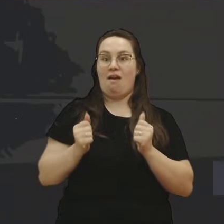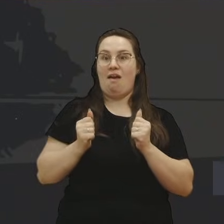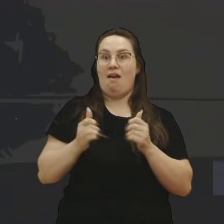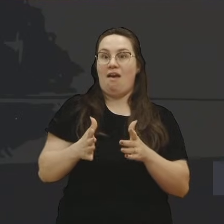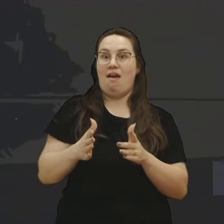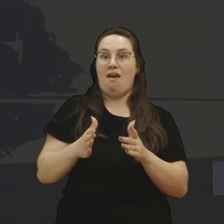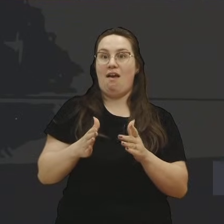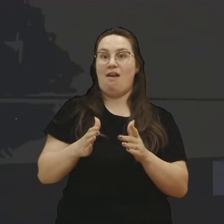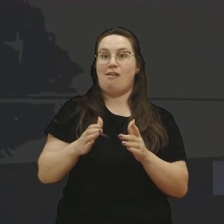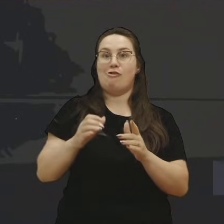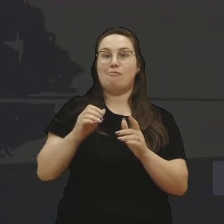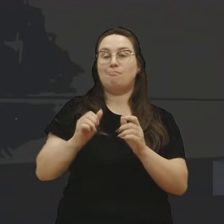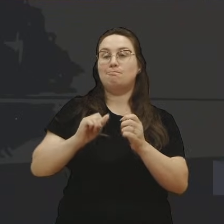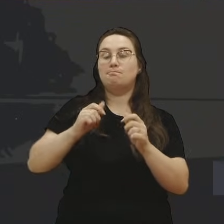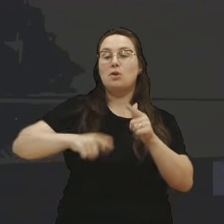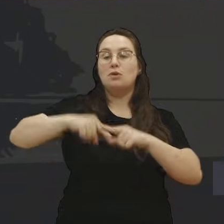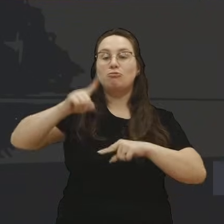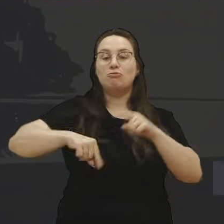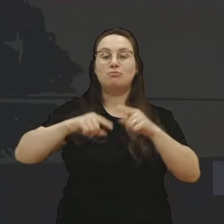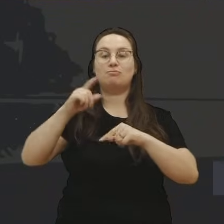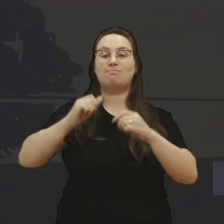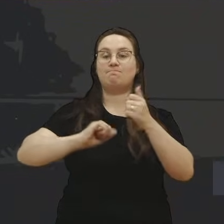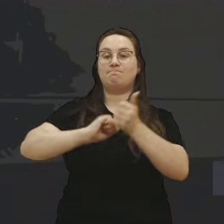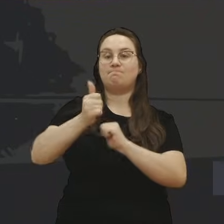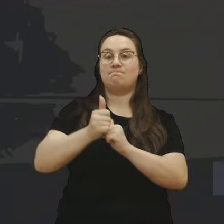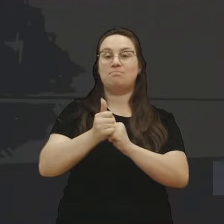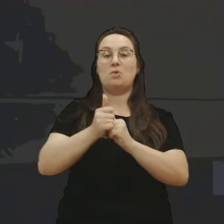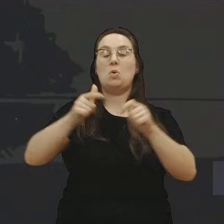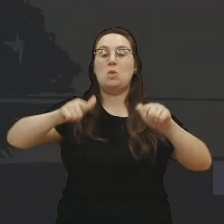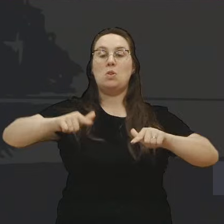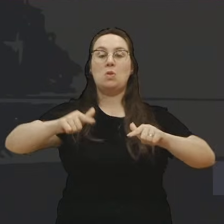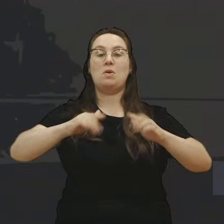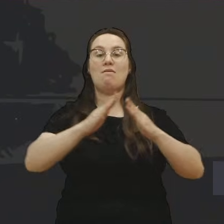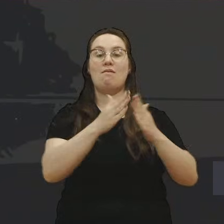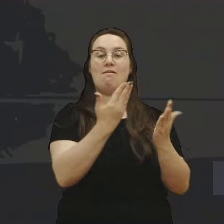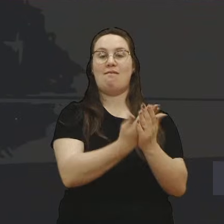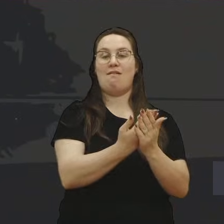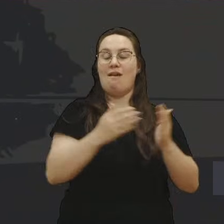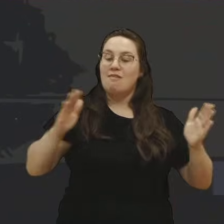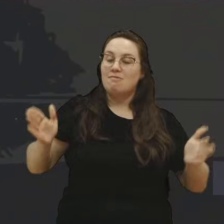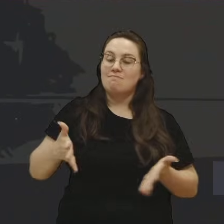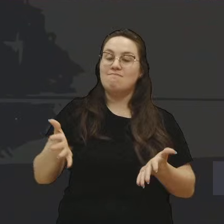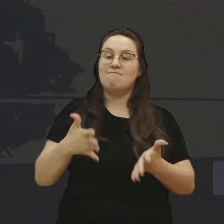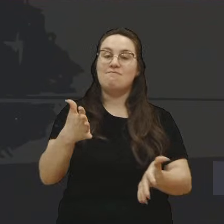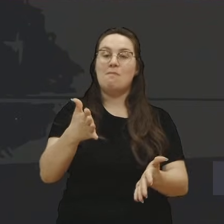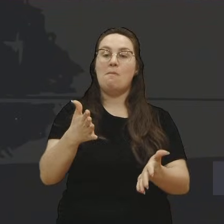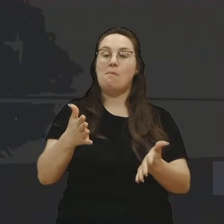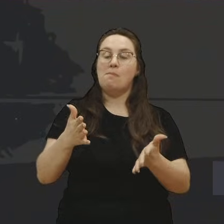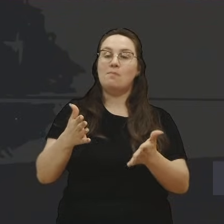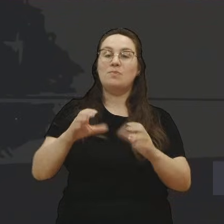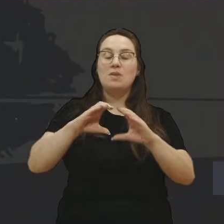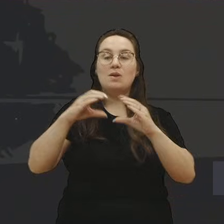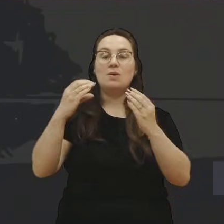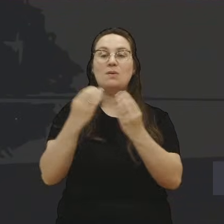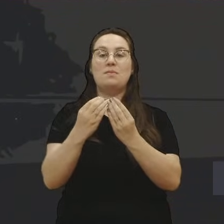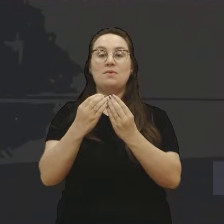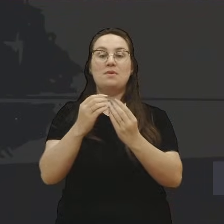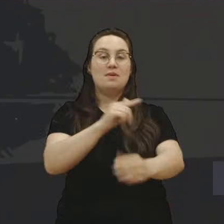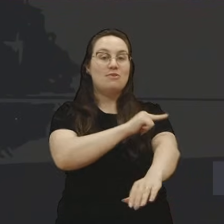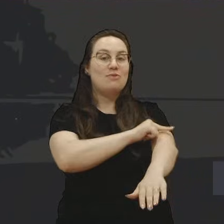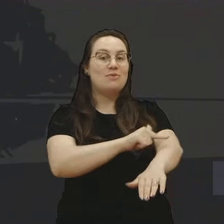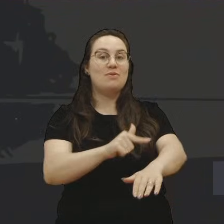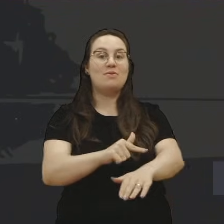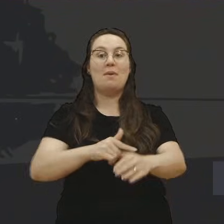de atividades esportivas no ambiente educacional, incentivo e mobilização da comunidade educacional